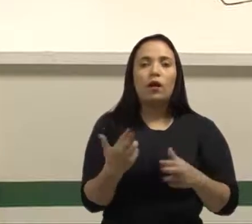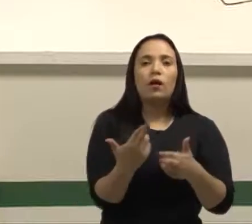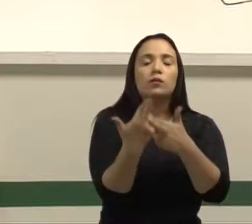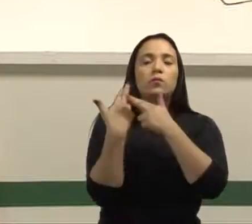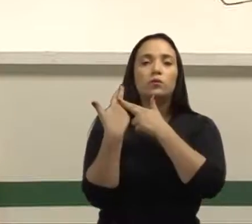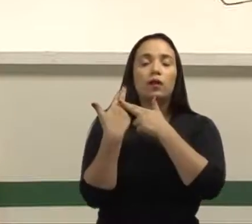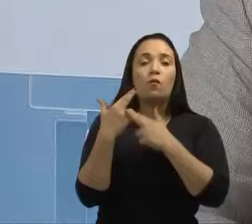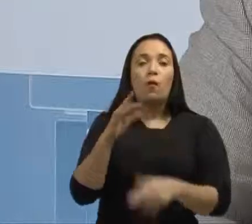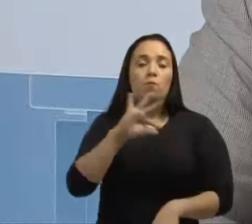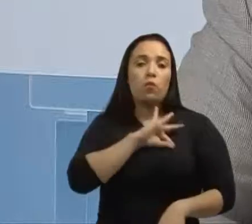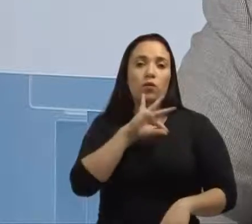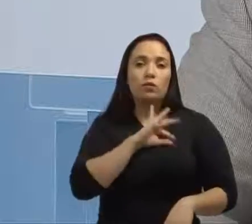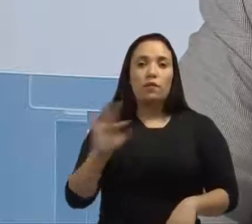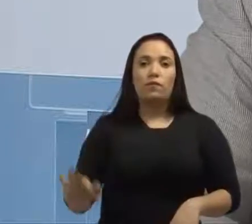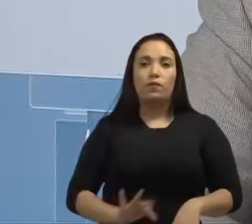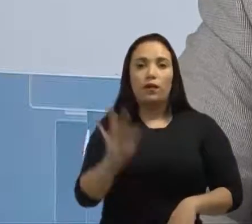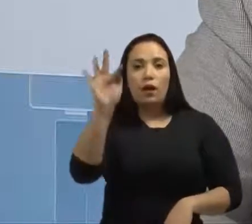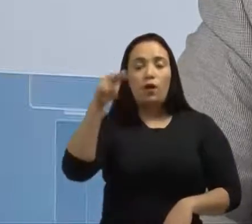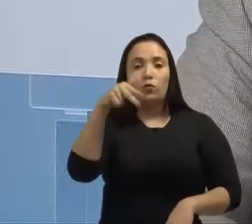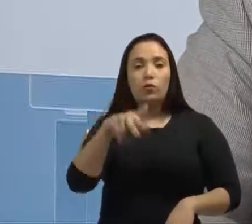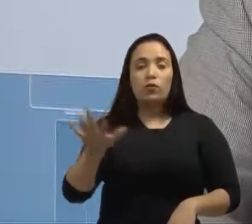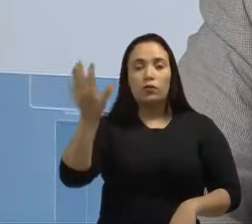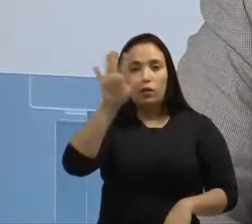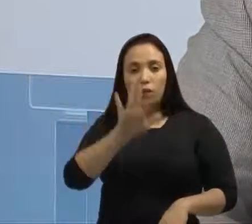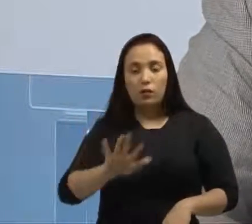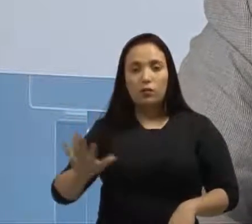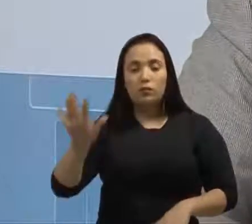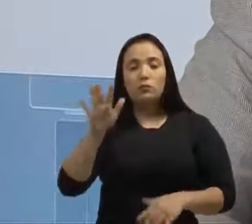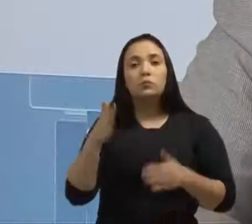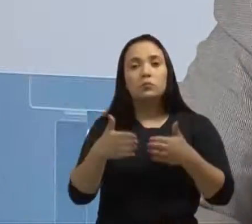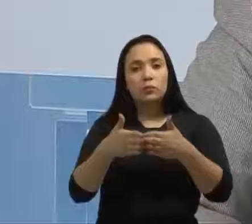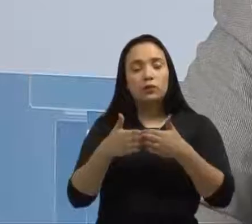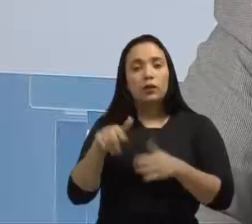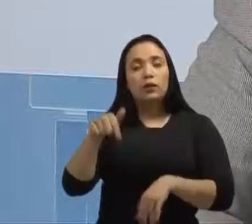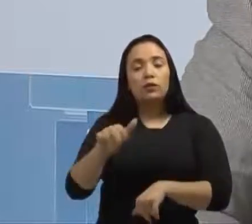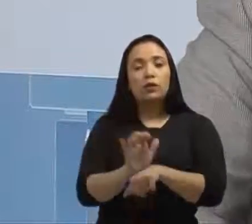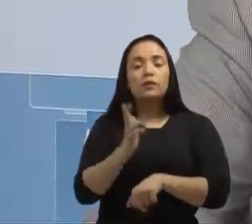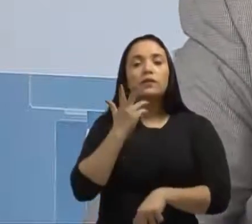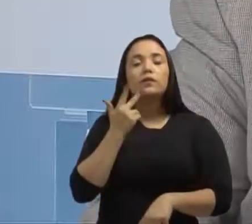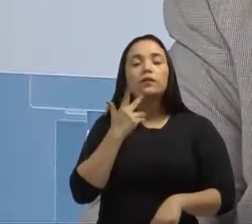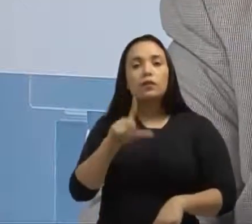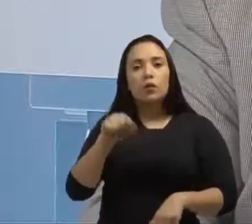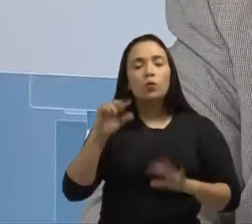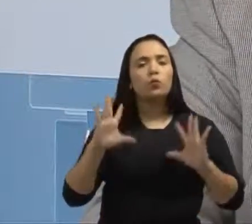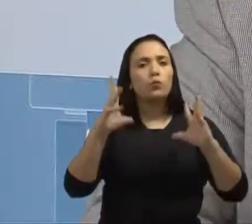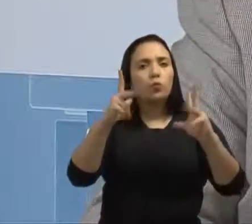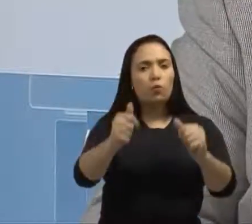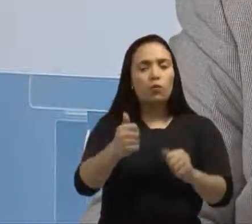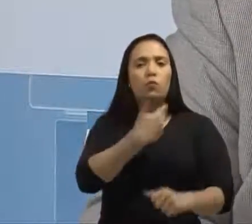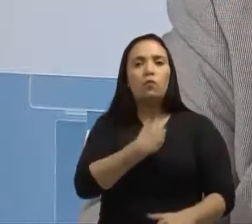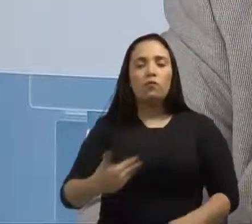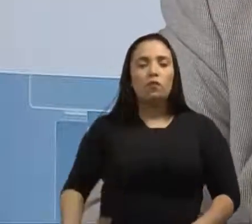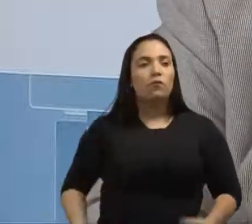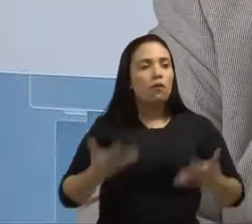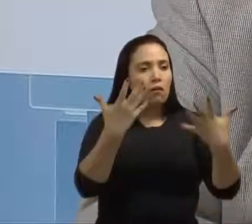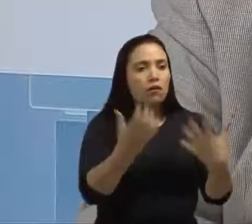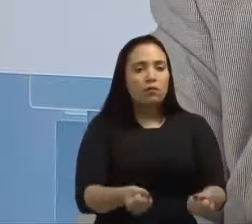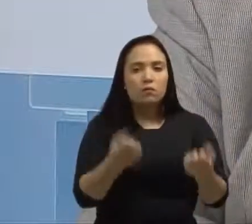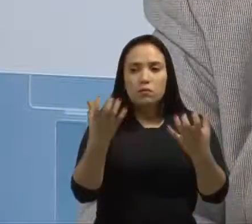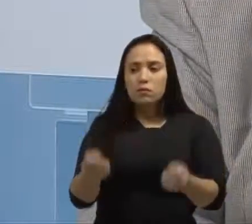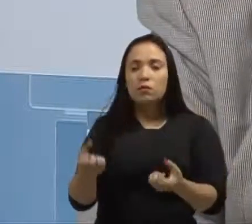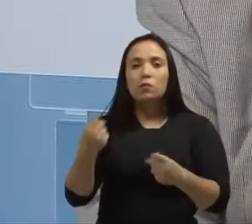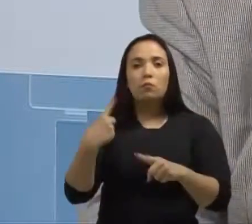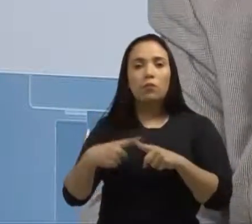Federal do Nordeste, e pediu para que o Ceará fosse o escolhido, e todos os governadores concordaram, né? Por conta da